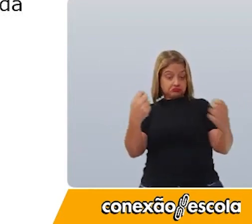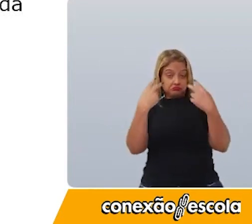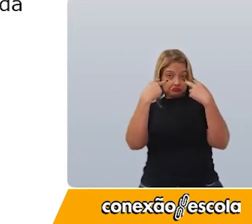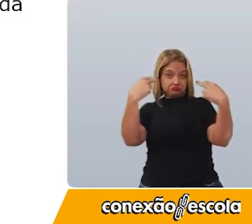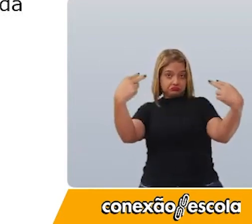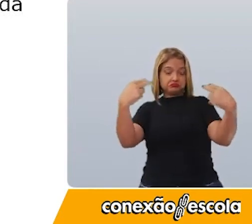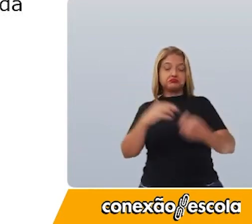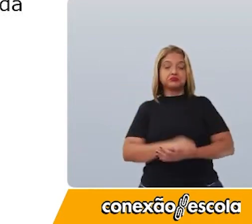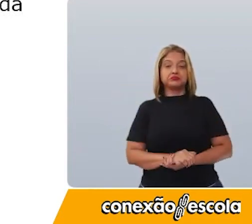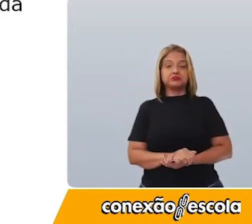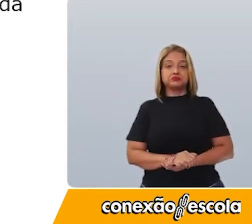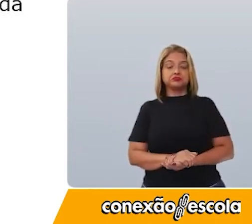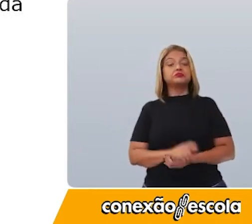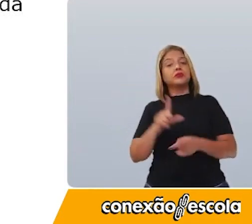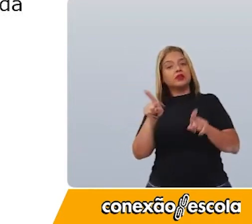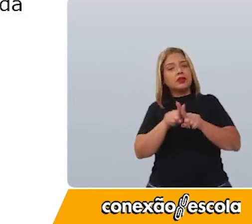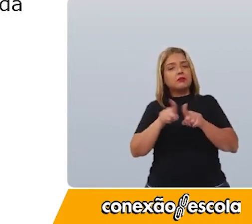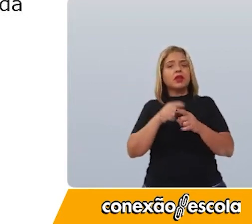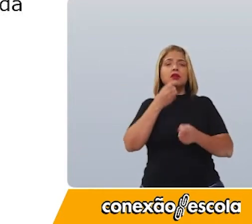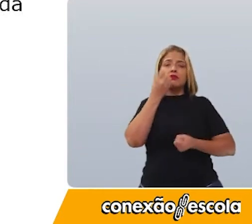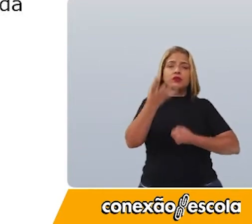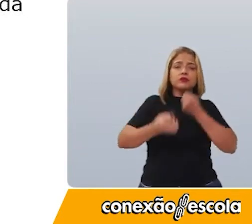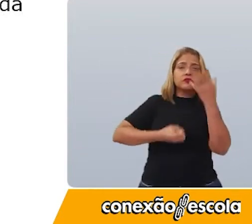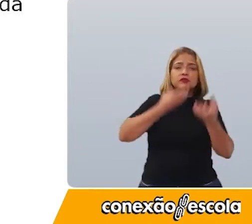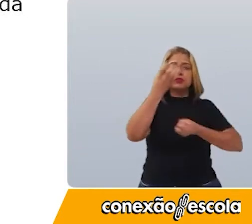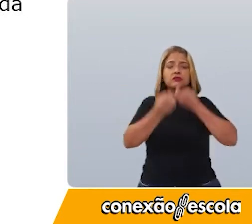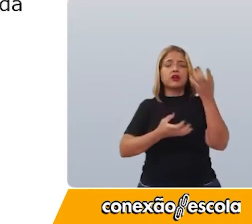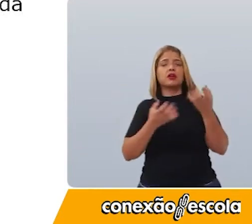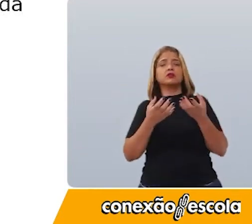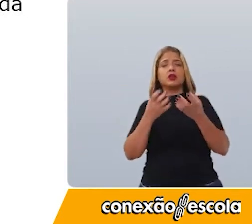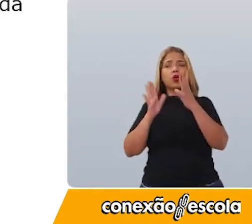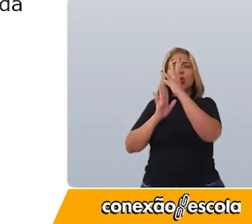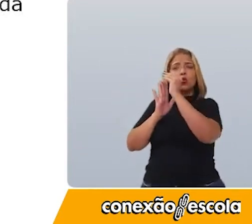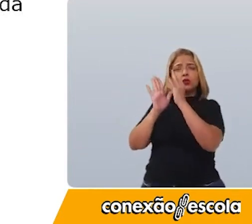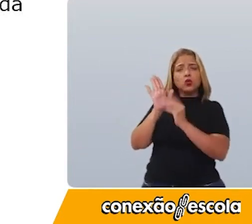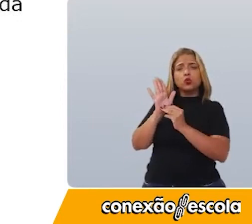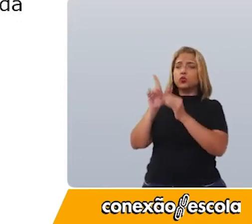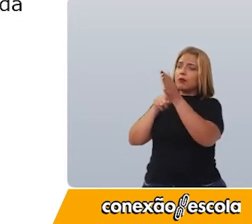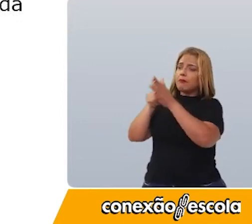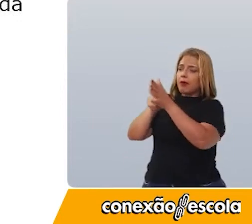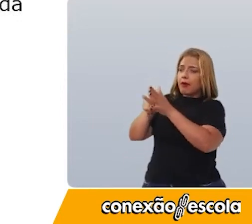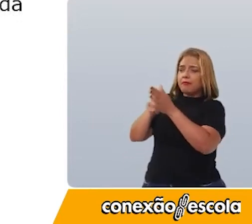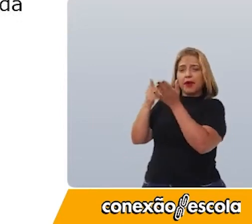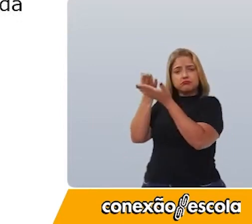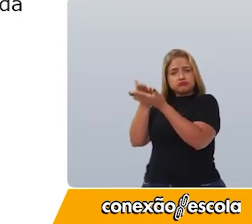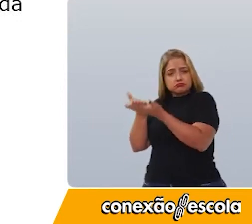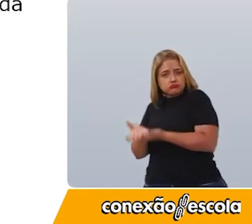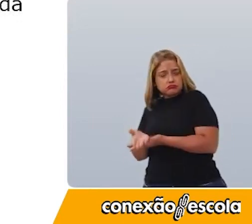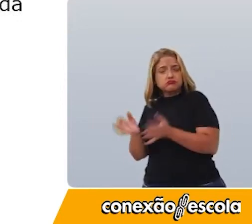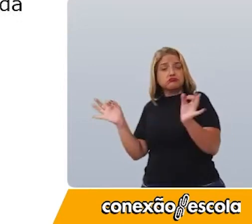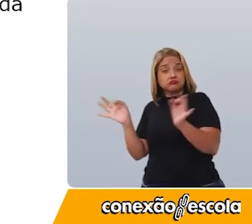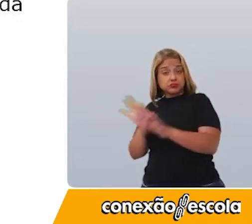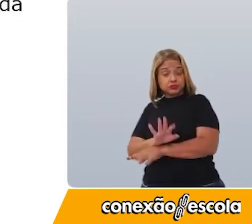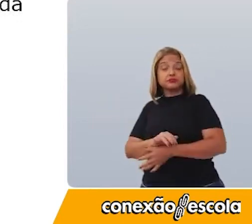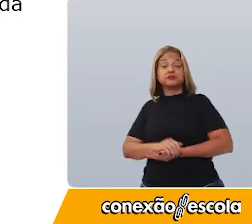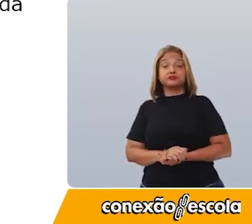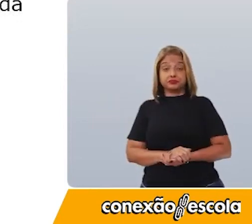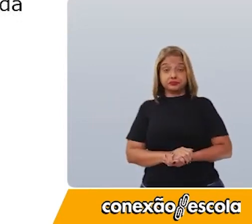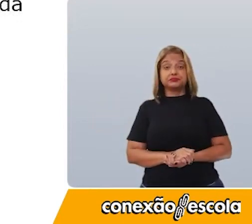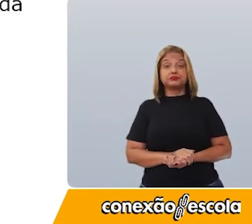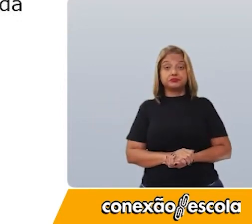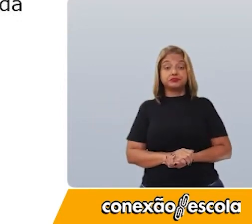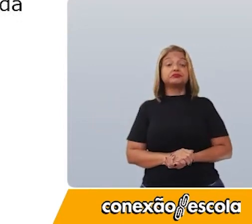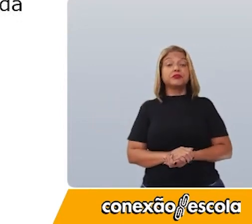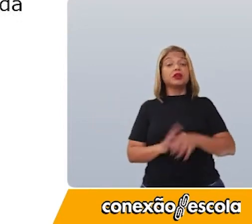expor, todo o conteúdo que você pesquisou, estudou, concluir